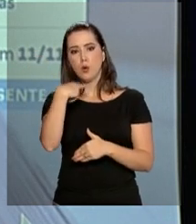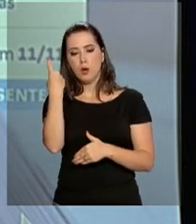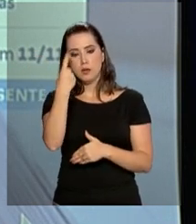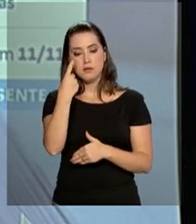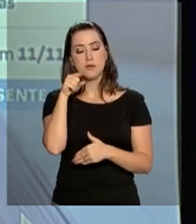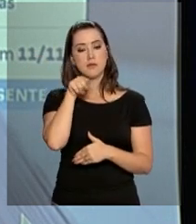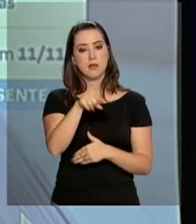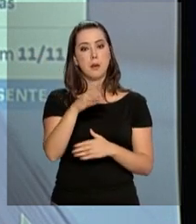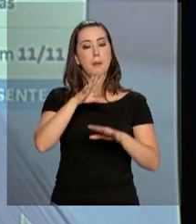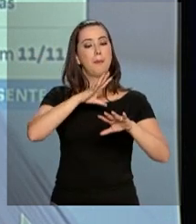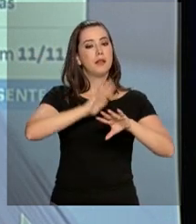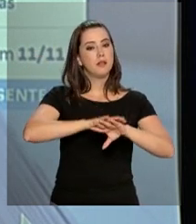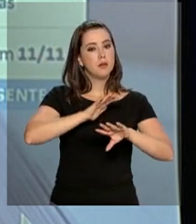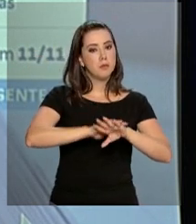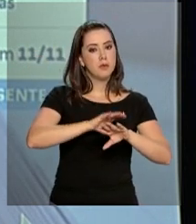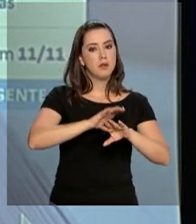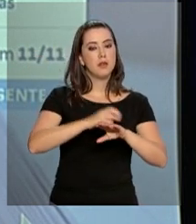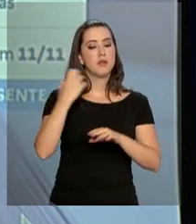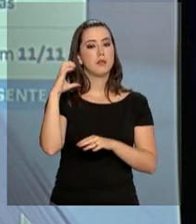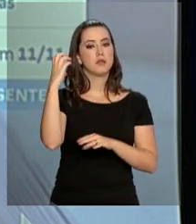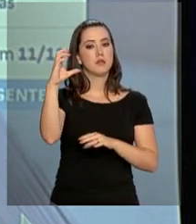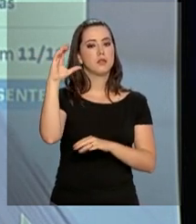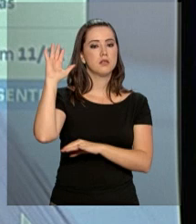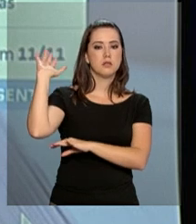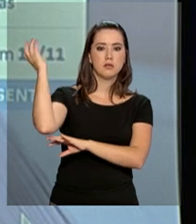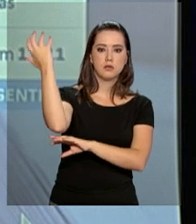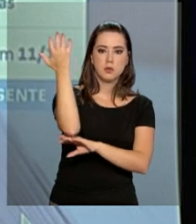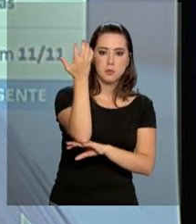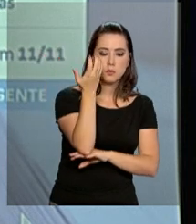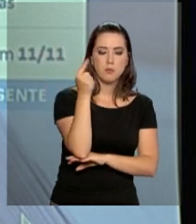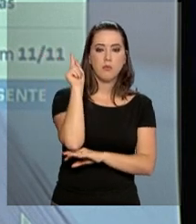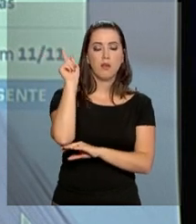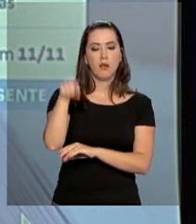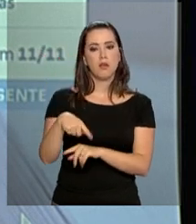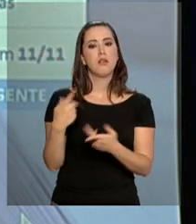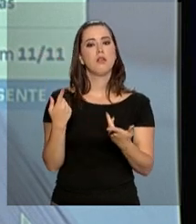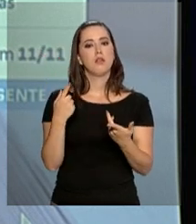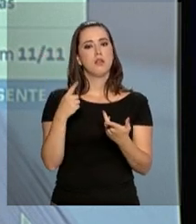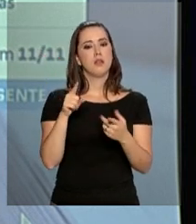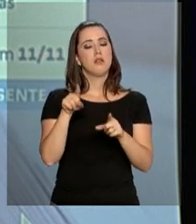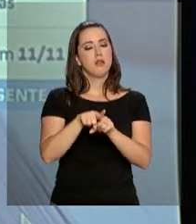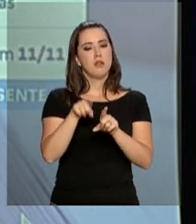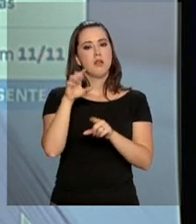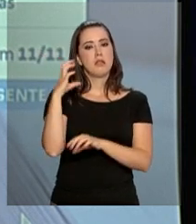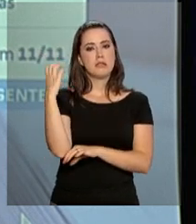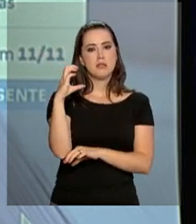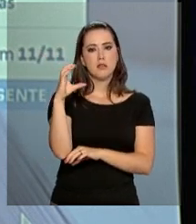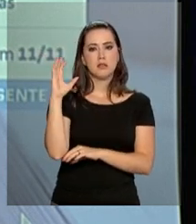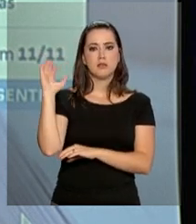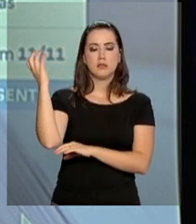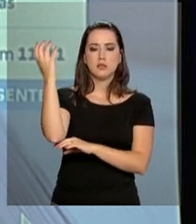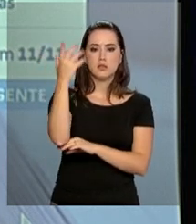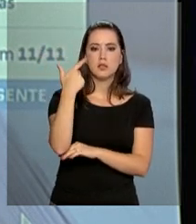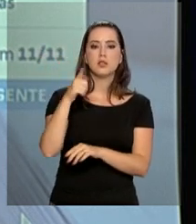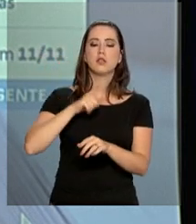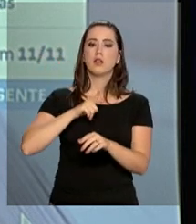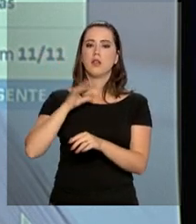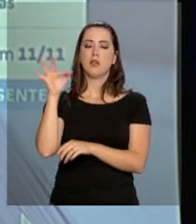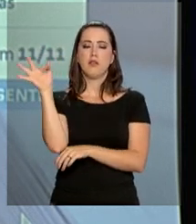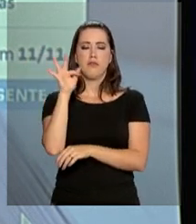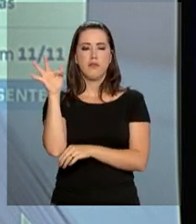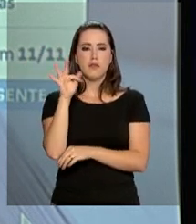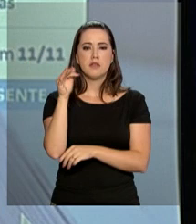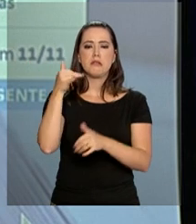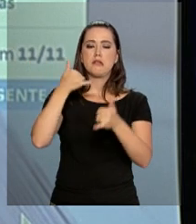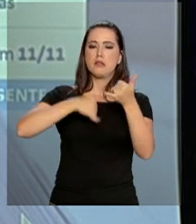serão de matemática e ciências da natureza lembrando que ciências da natureza envolve os componentes física química e